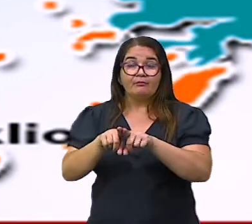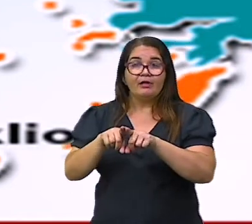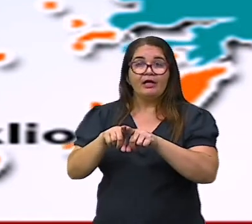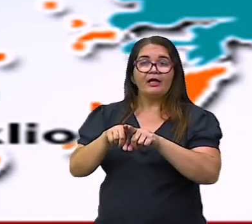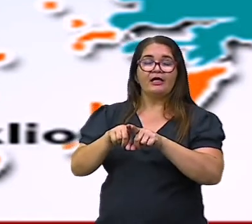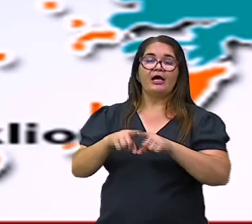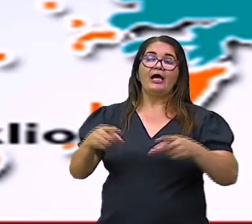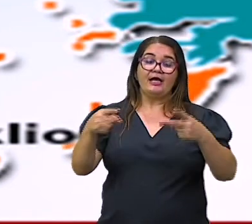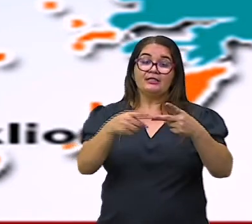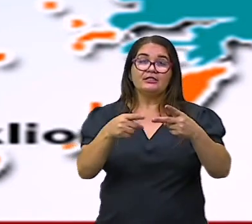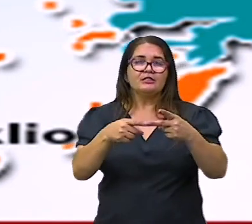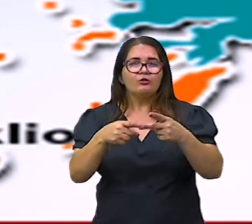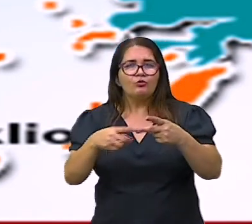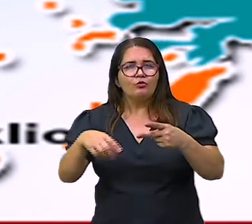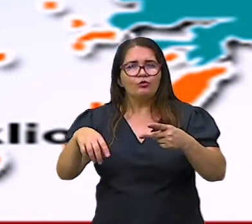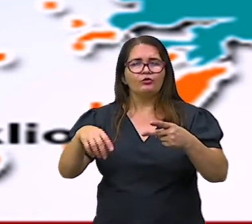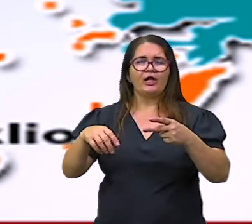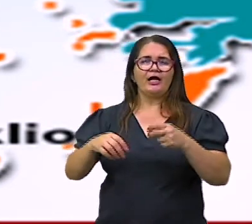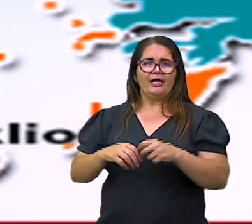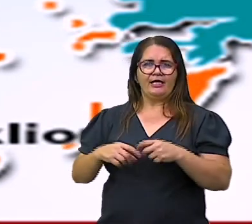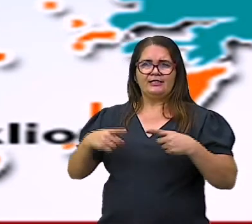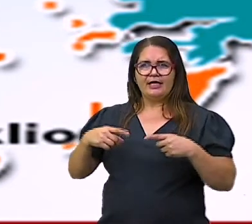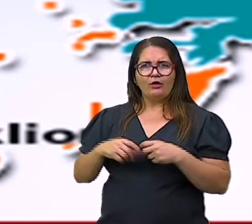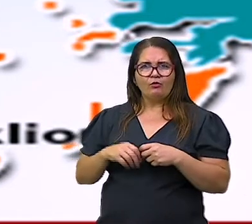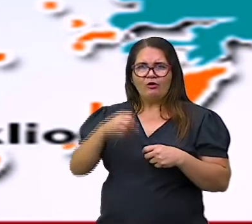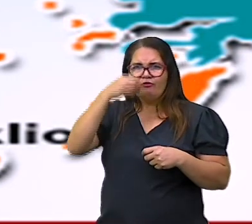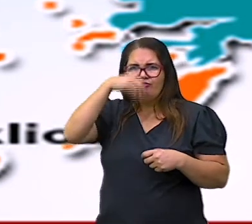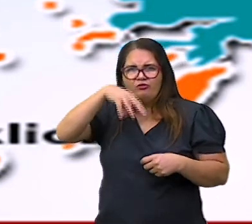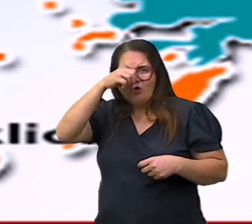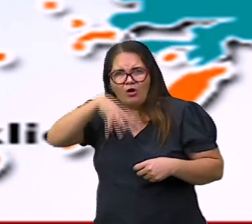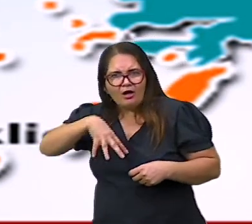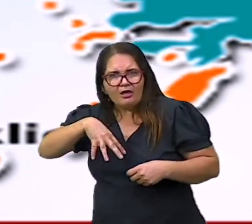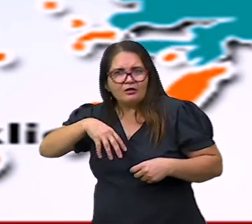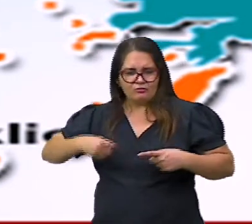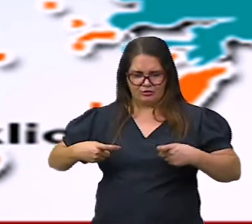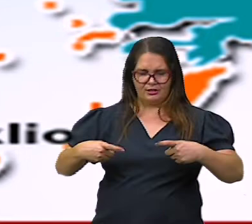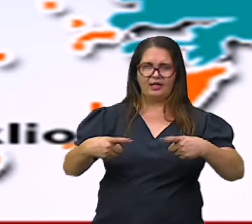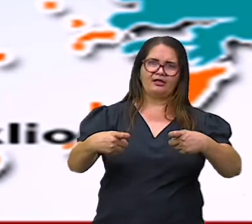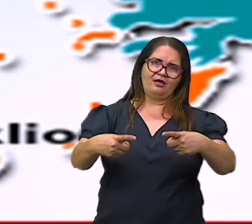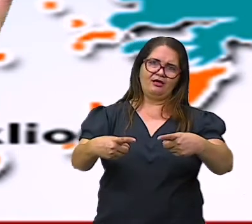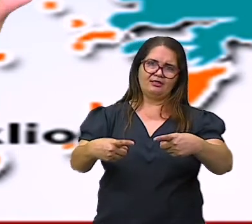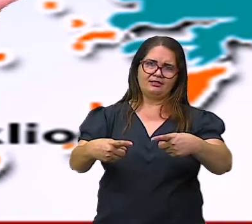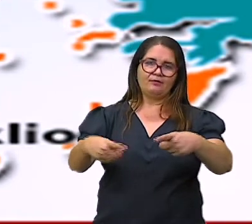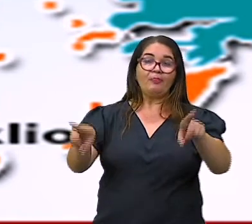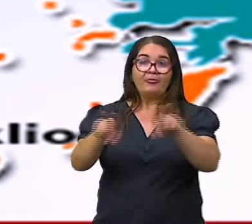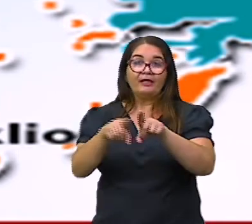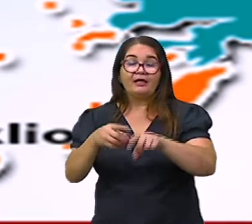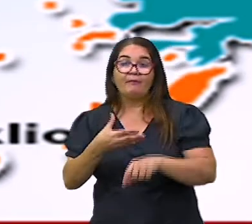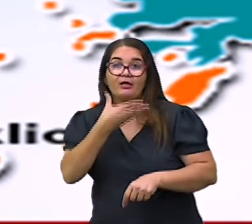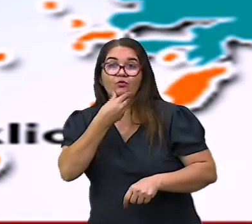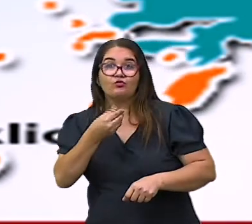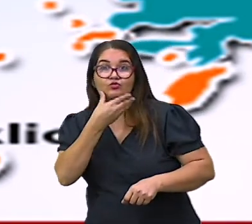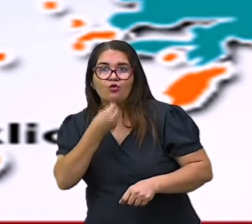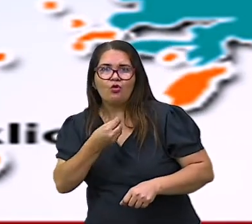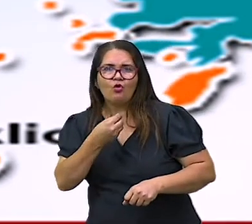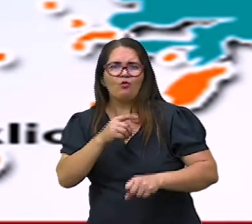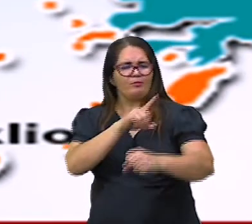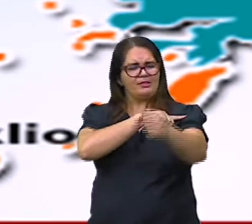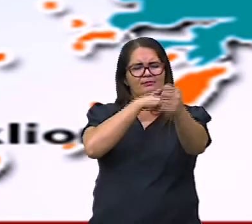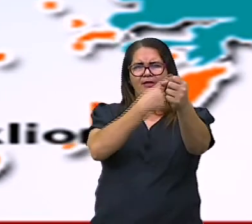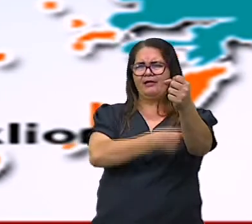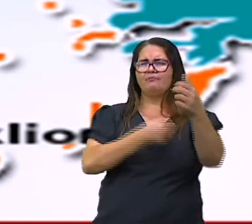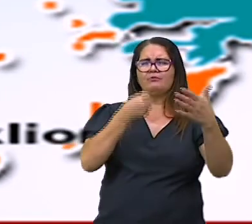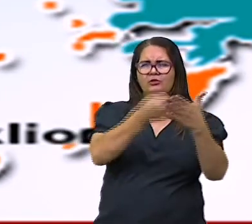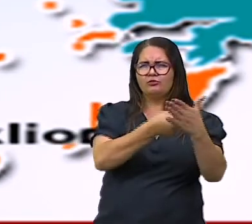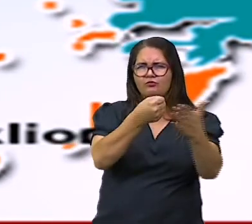e herdeira dos dórios, uma pequena classe social de guerreiros, e possuía privilégios, participava da